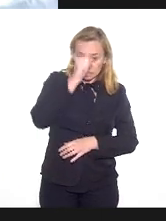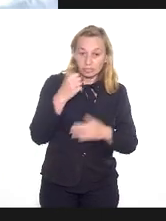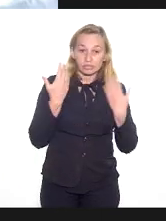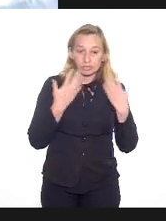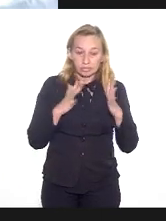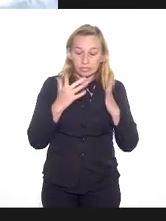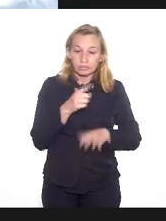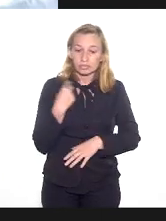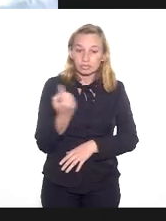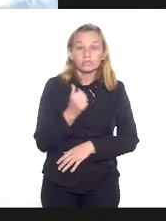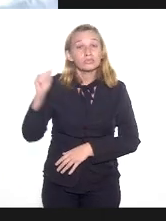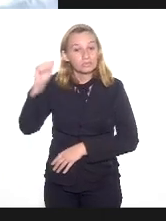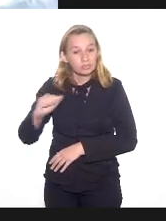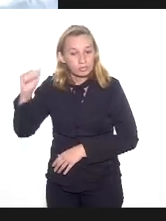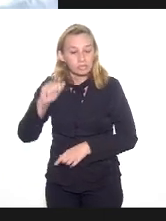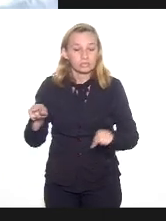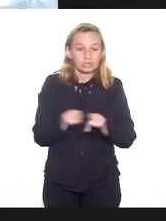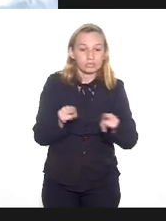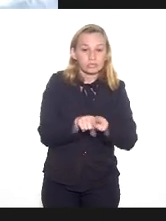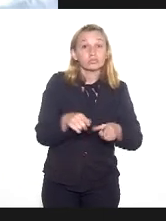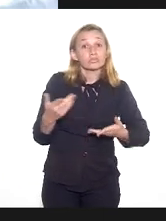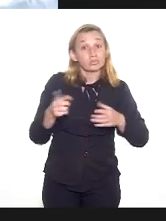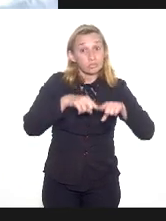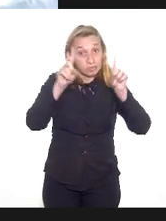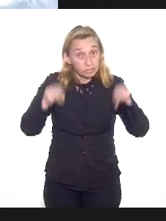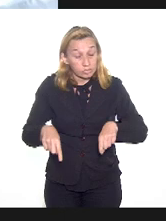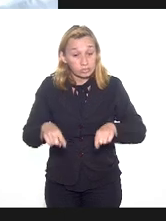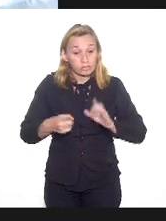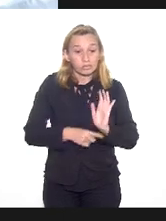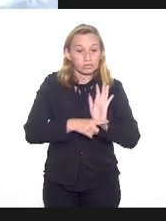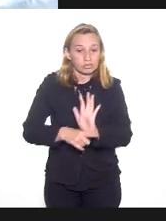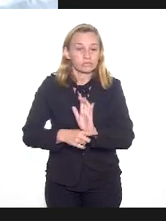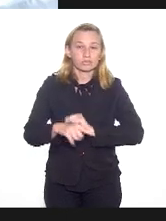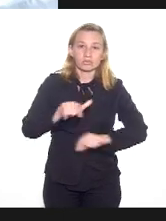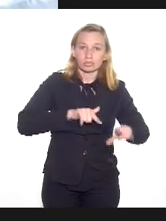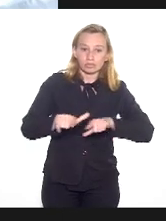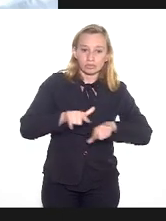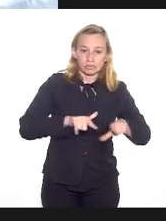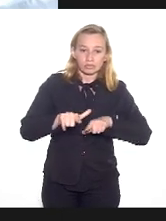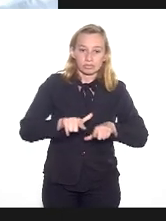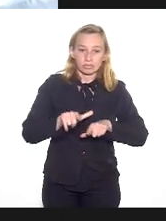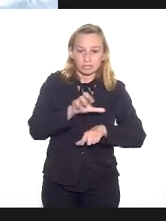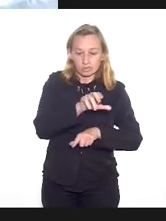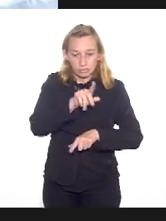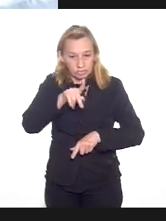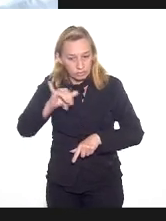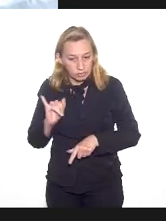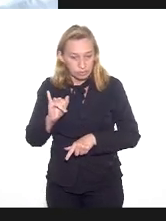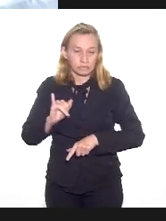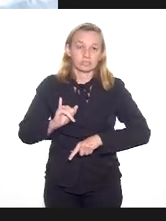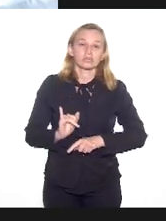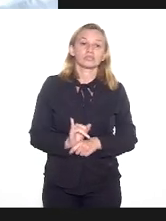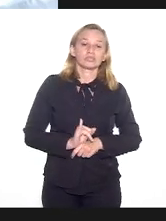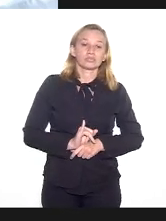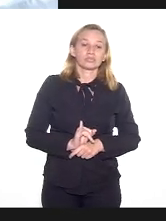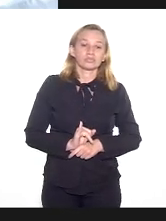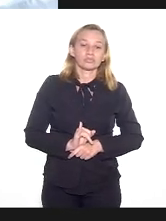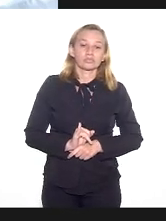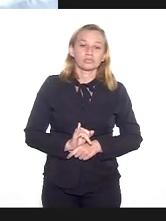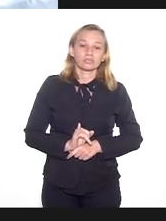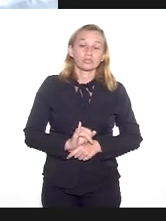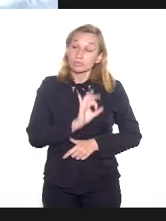as nossas assessorias e os servidores que contribuíram com os trabalhos dessa CPI,